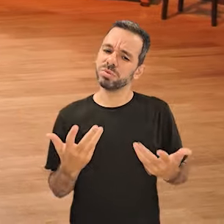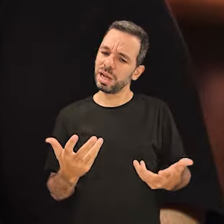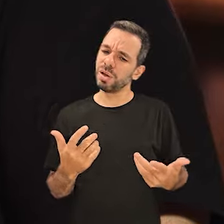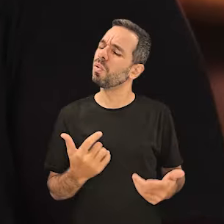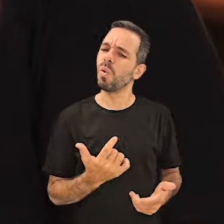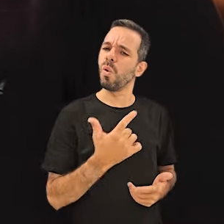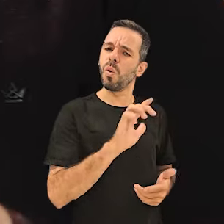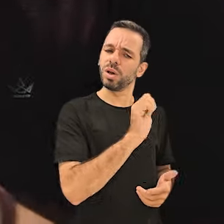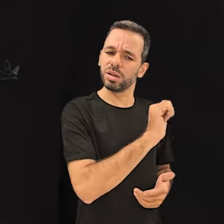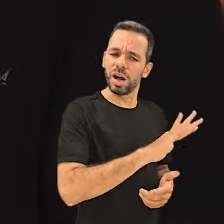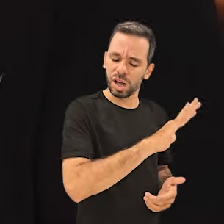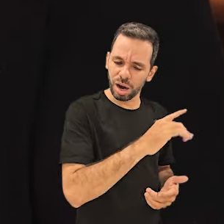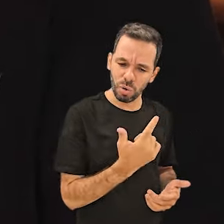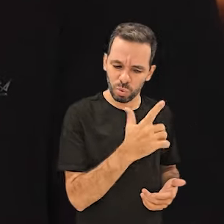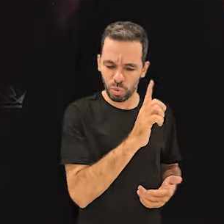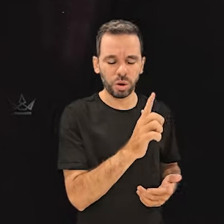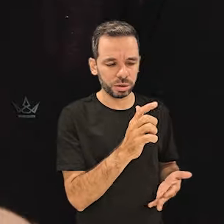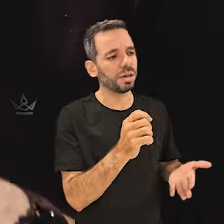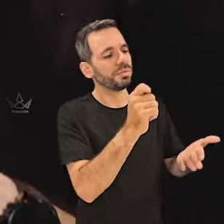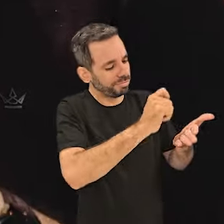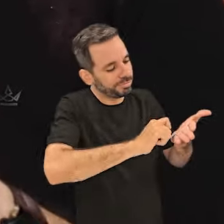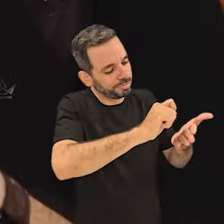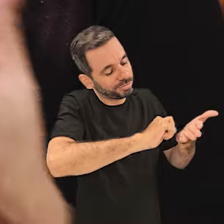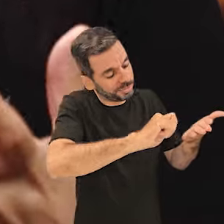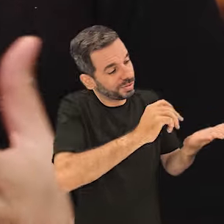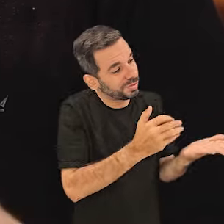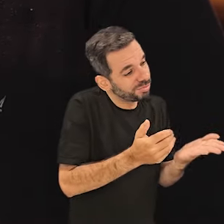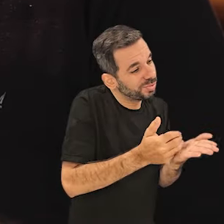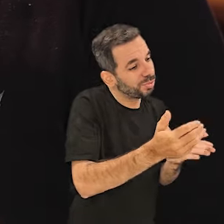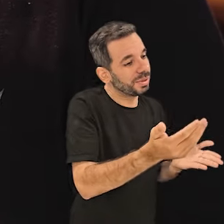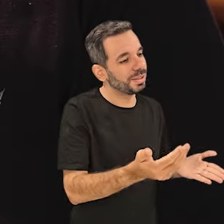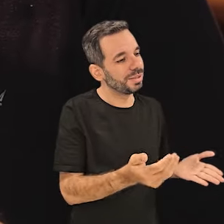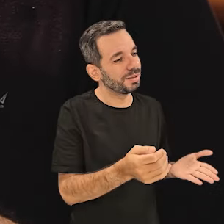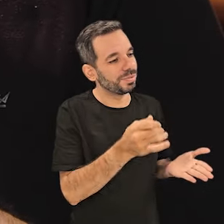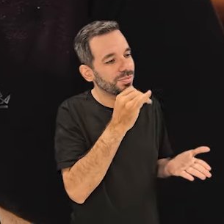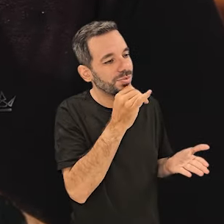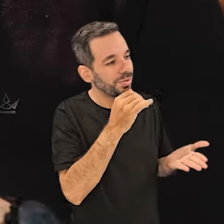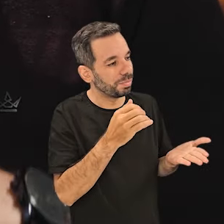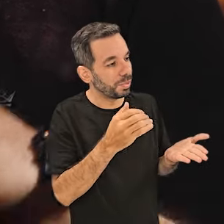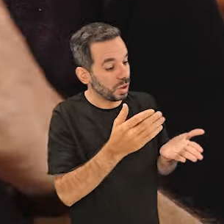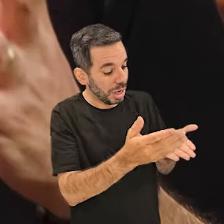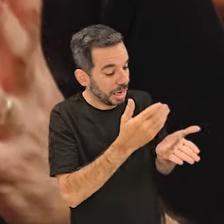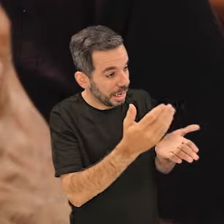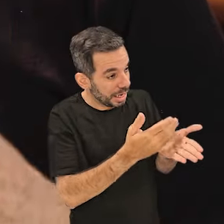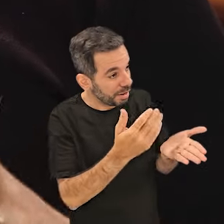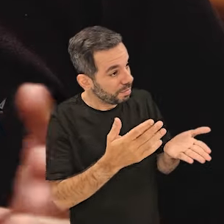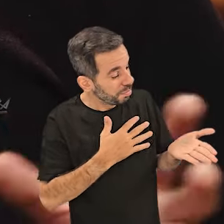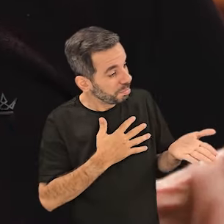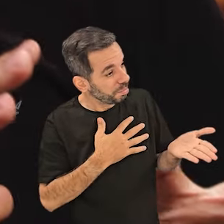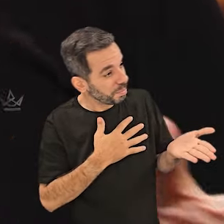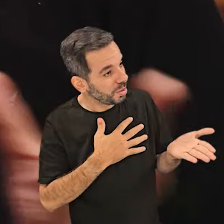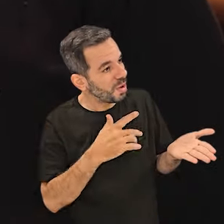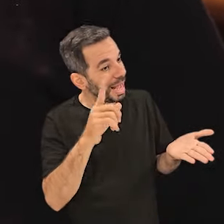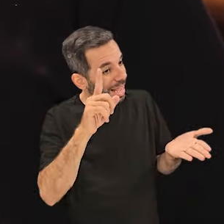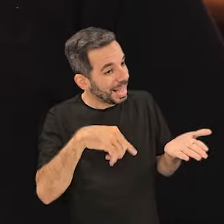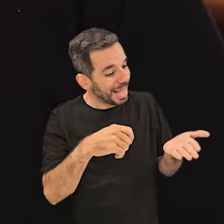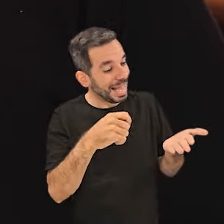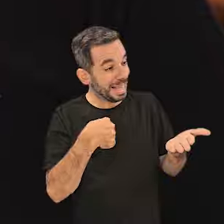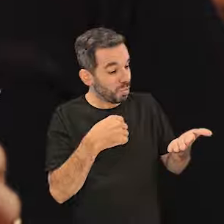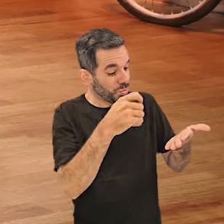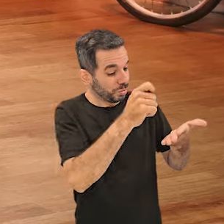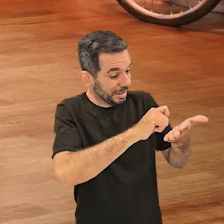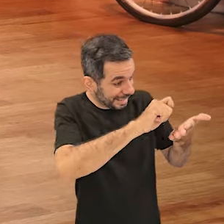revelação. Eu sempre escrevi também, né? O meu livro recente é uma coletânea de coisas que eu escrevi nos últimos 20